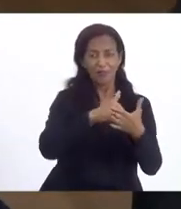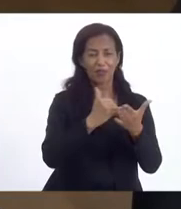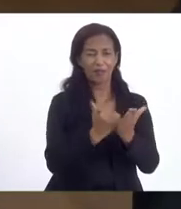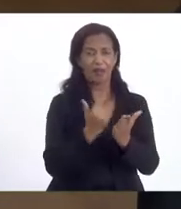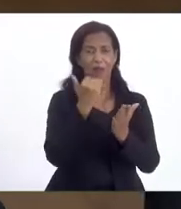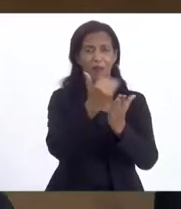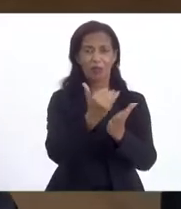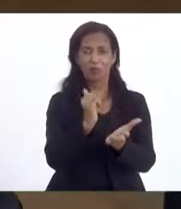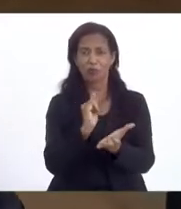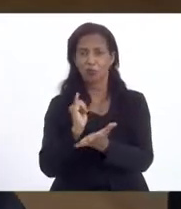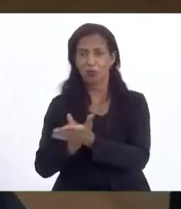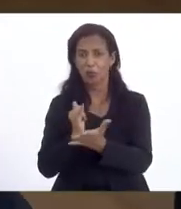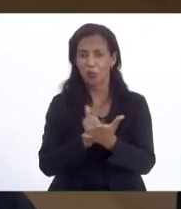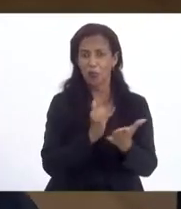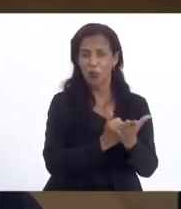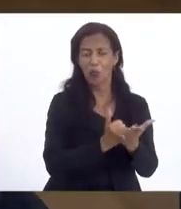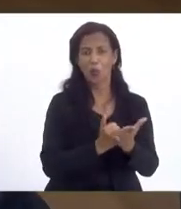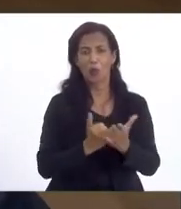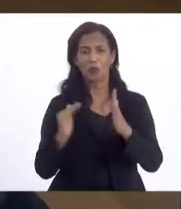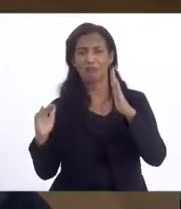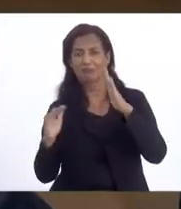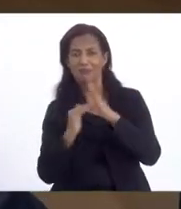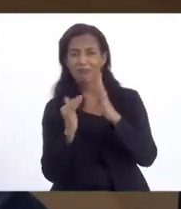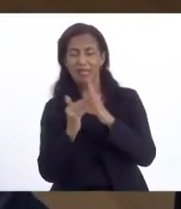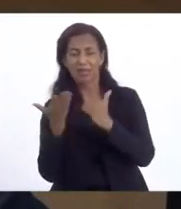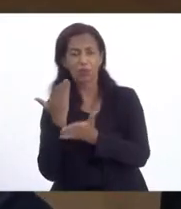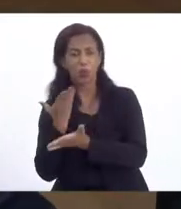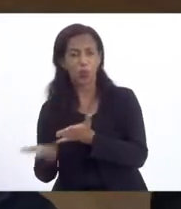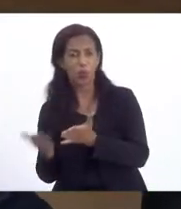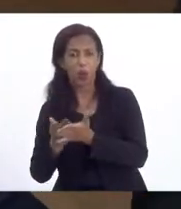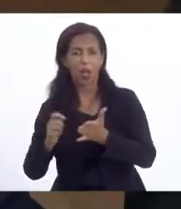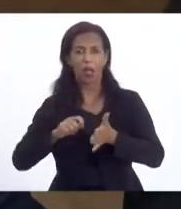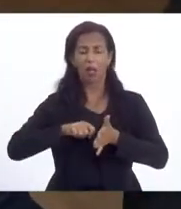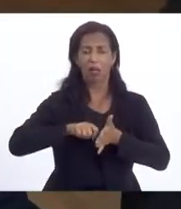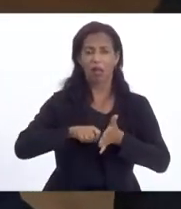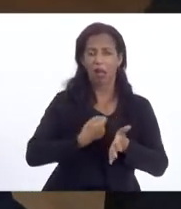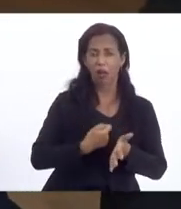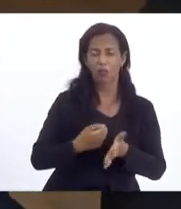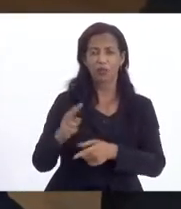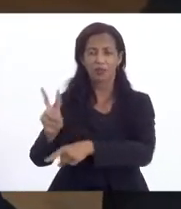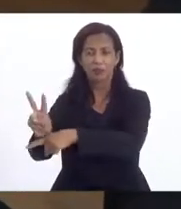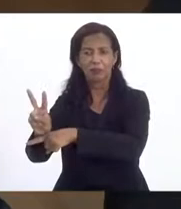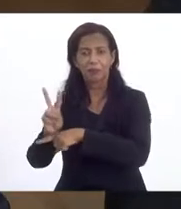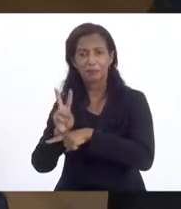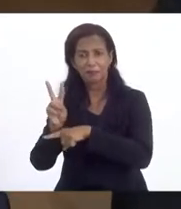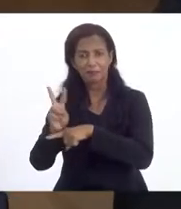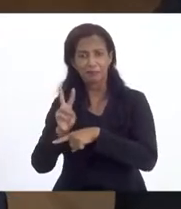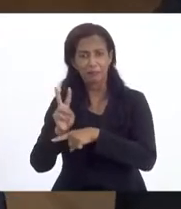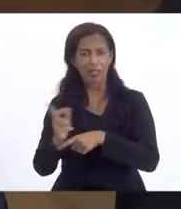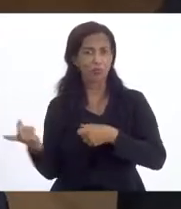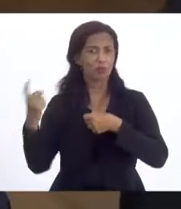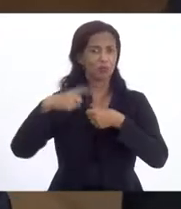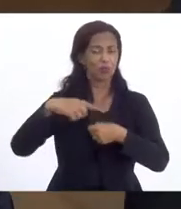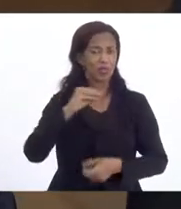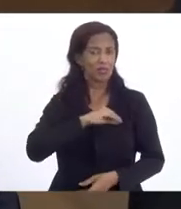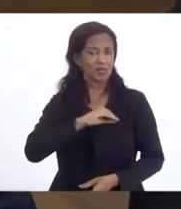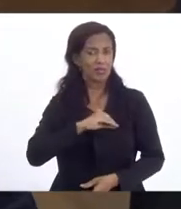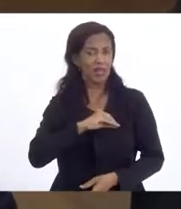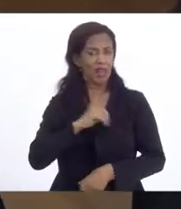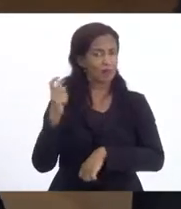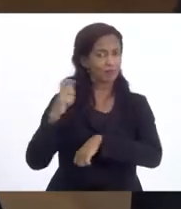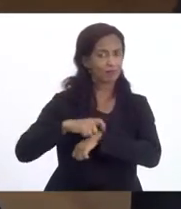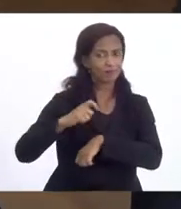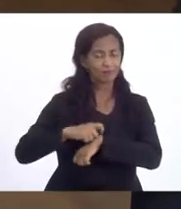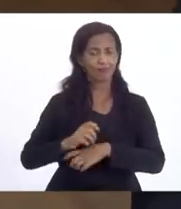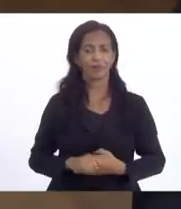contribuição dos servidores, teto de gasto, autorização para um empréstimo, para botar os salários em dia e